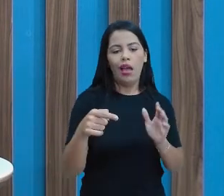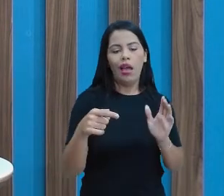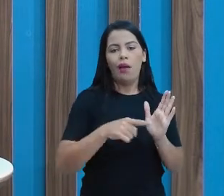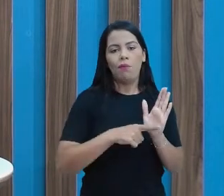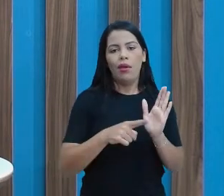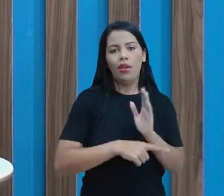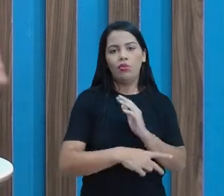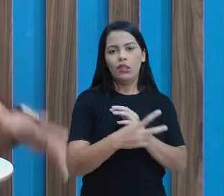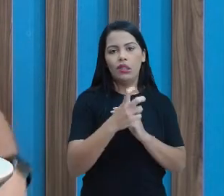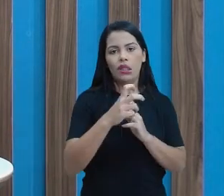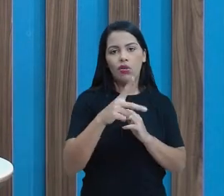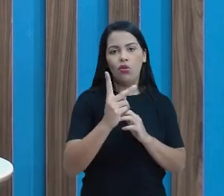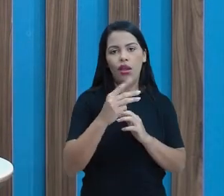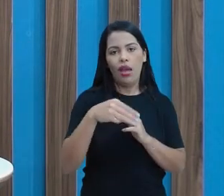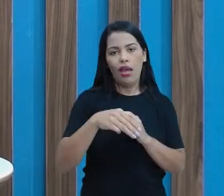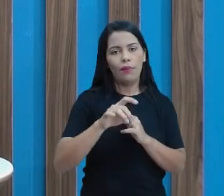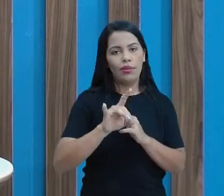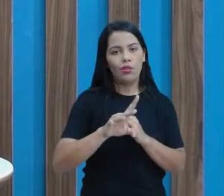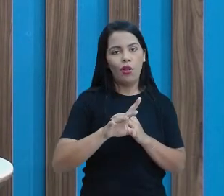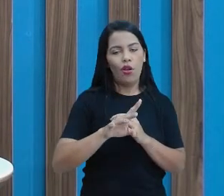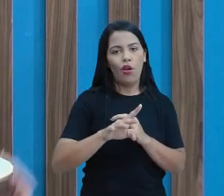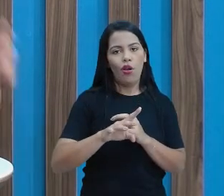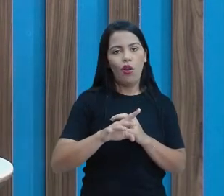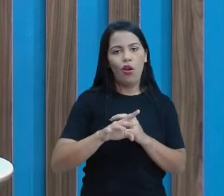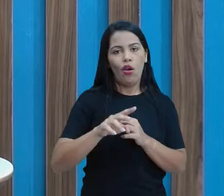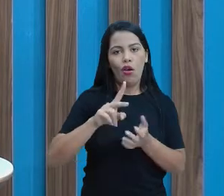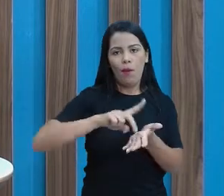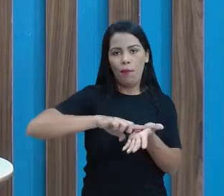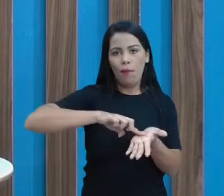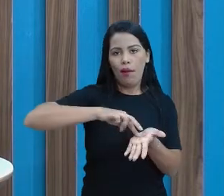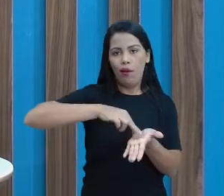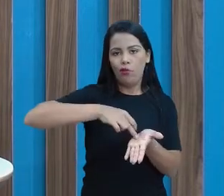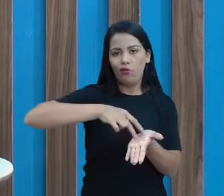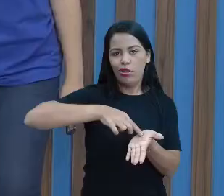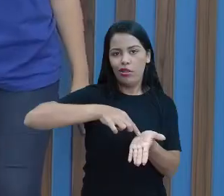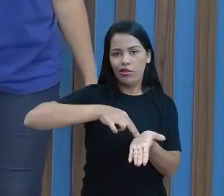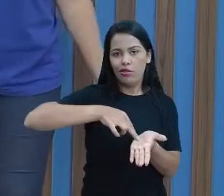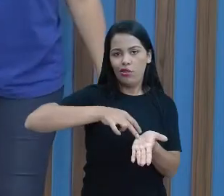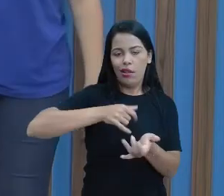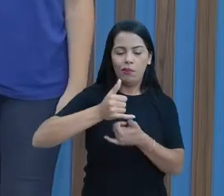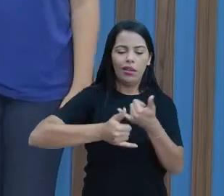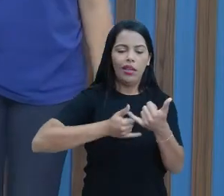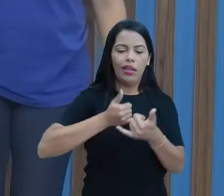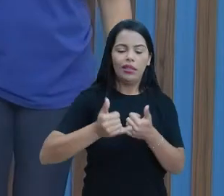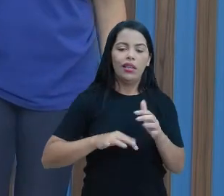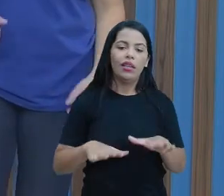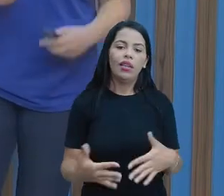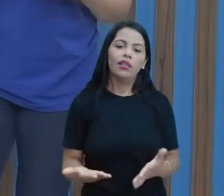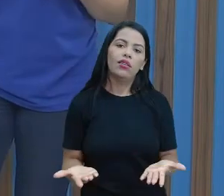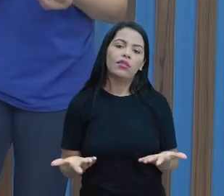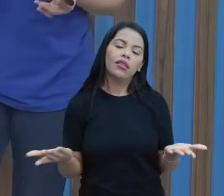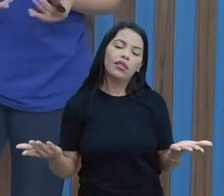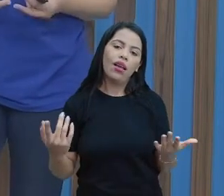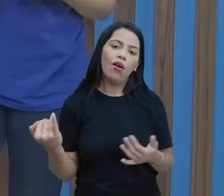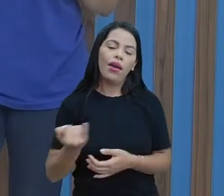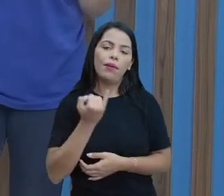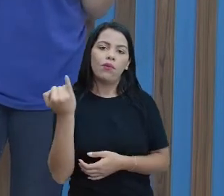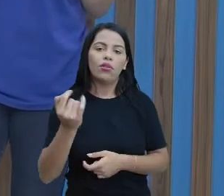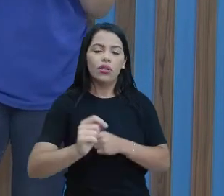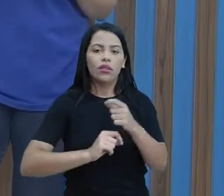quilômetros, né? Só o Michael Jackson que anda para trás, brincadeira. E é isso, gente. É